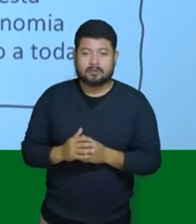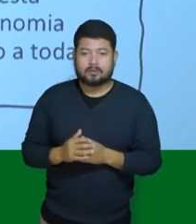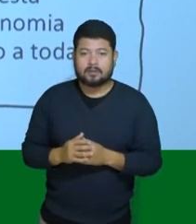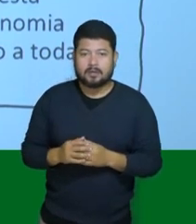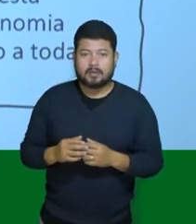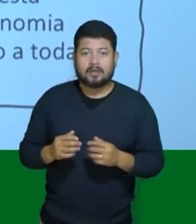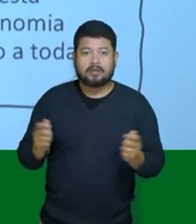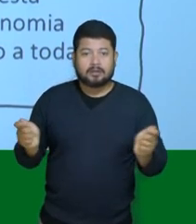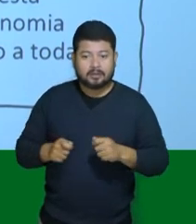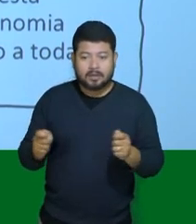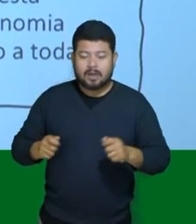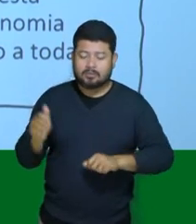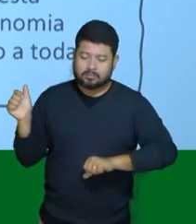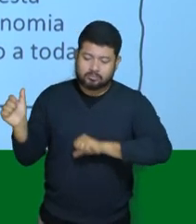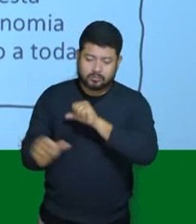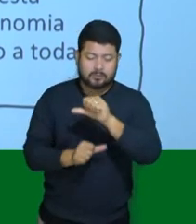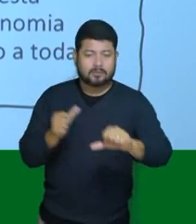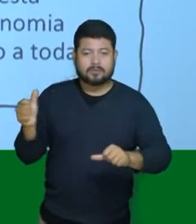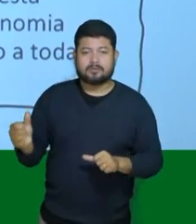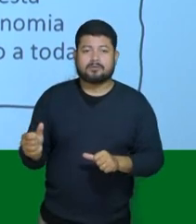reverter essa situação, né?